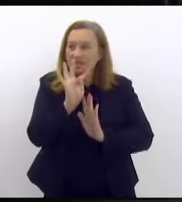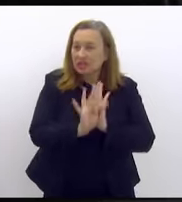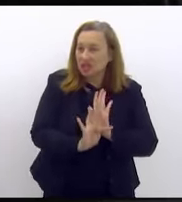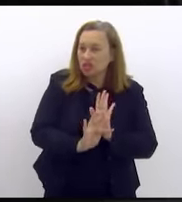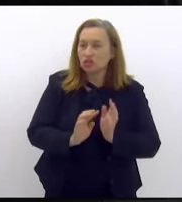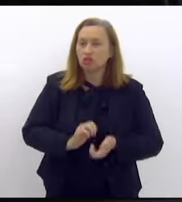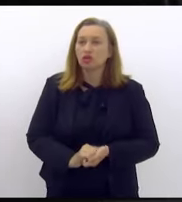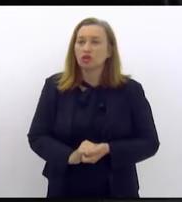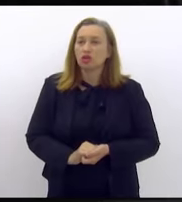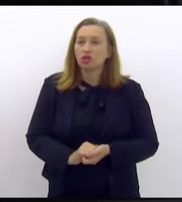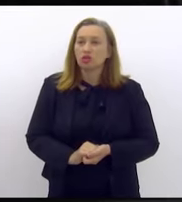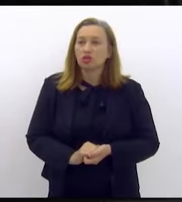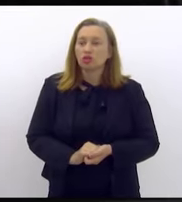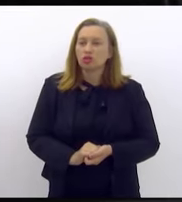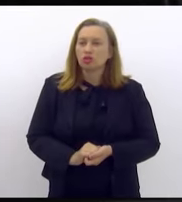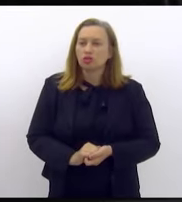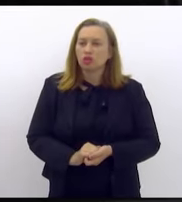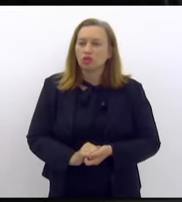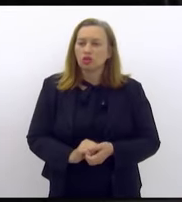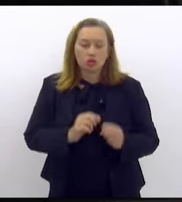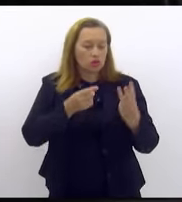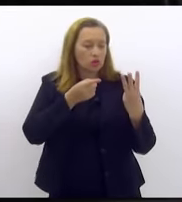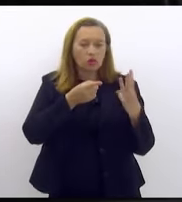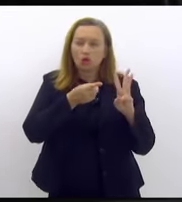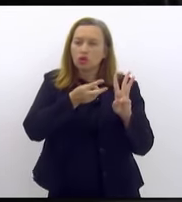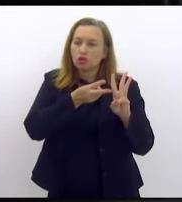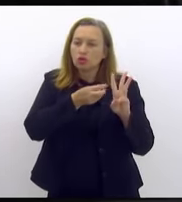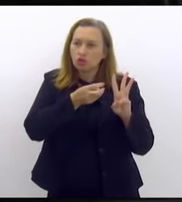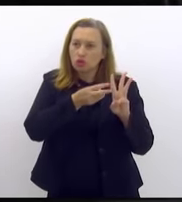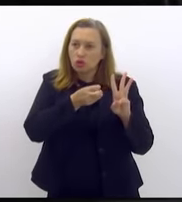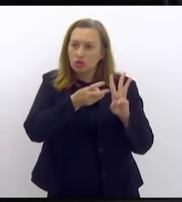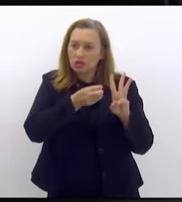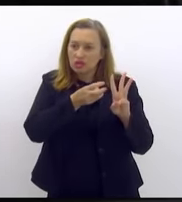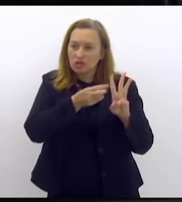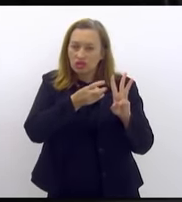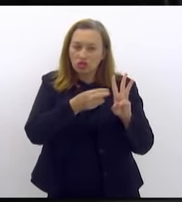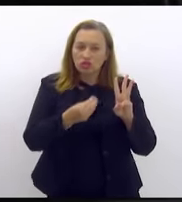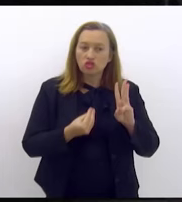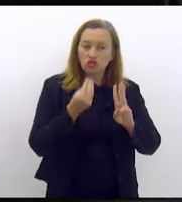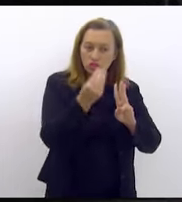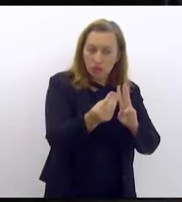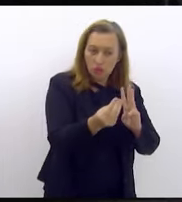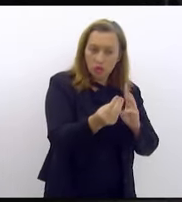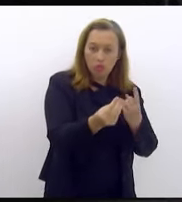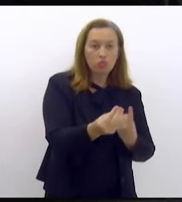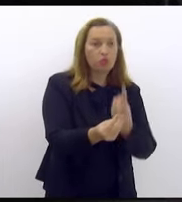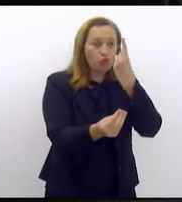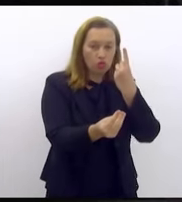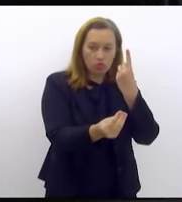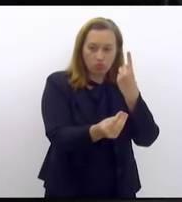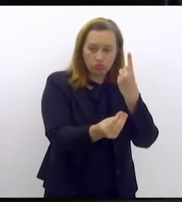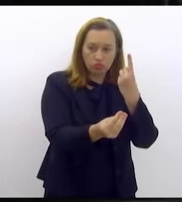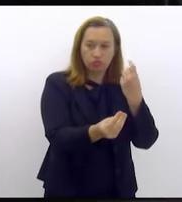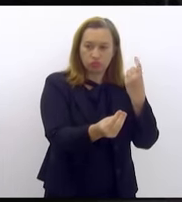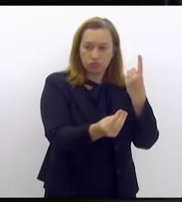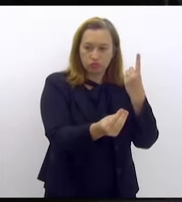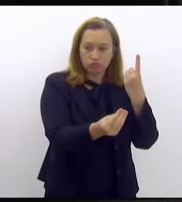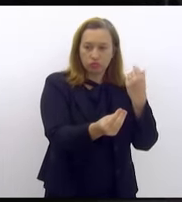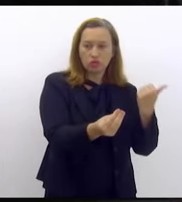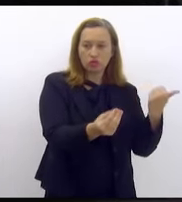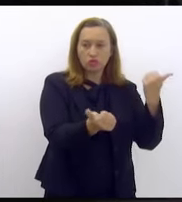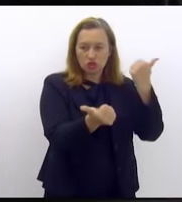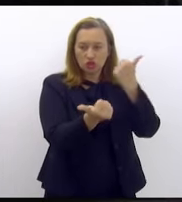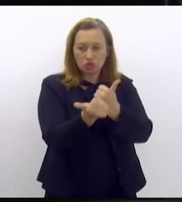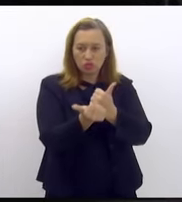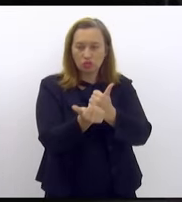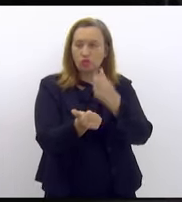tipo: dou dois índios por um africano. E outra que dizia: escravo não pode,